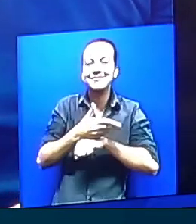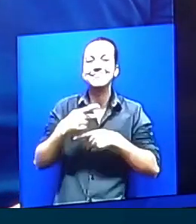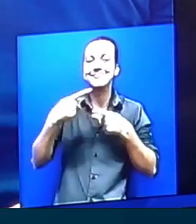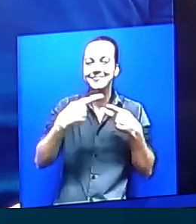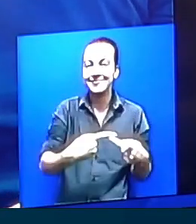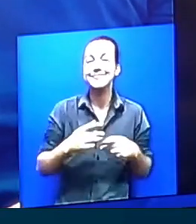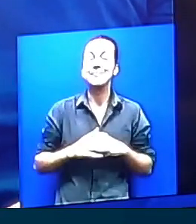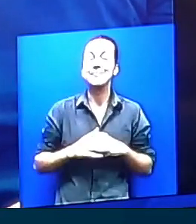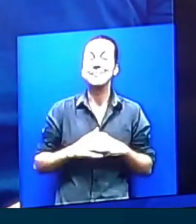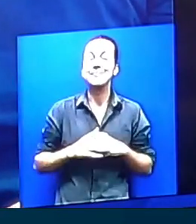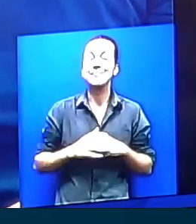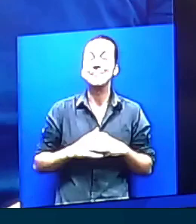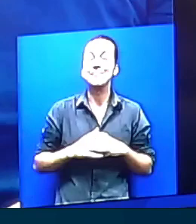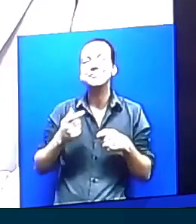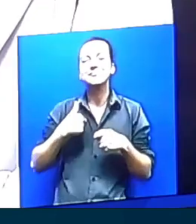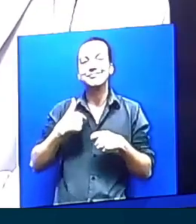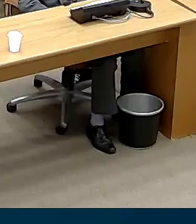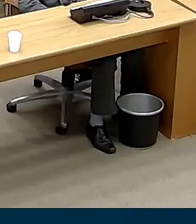IPAESE.